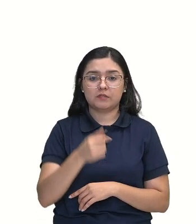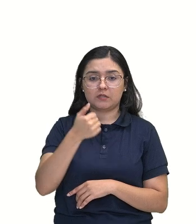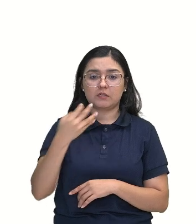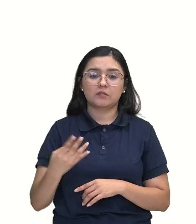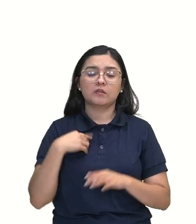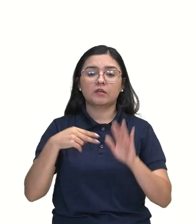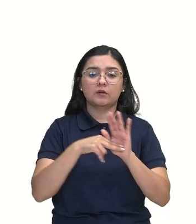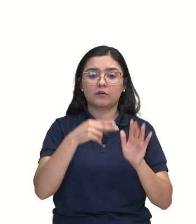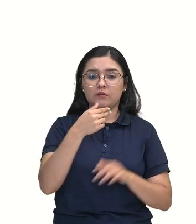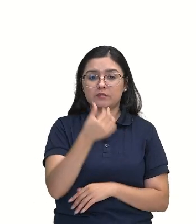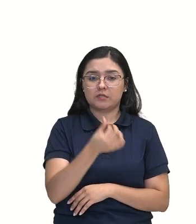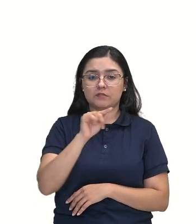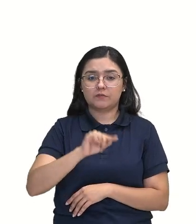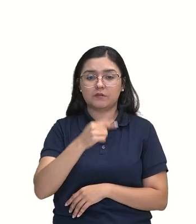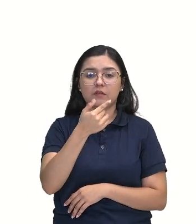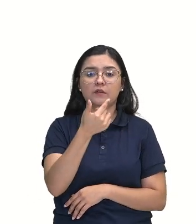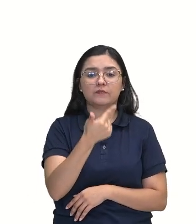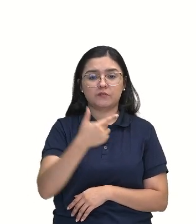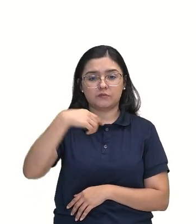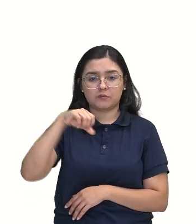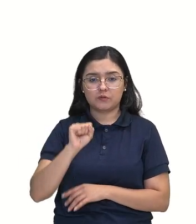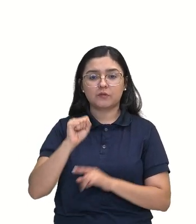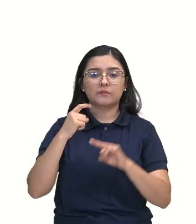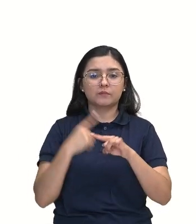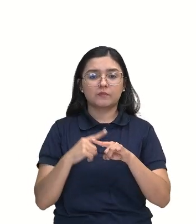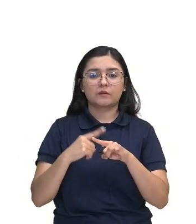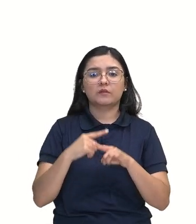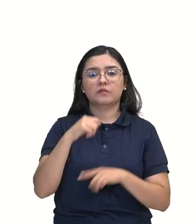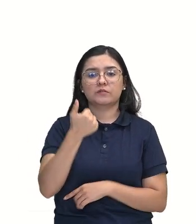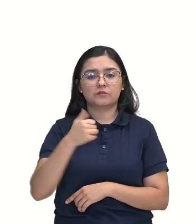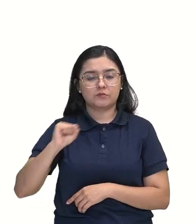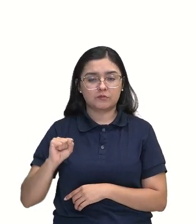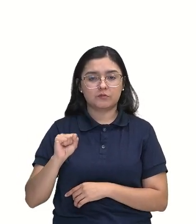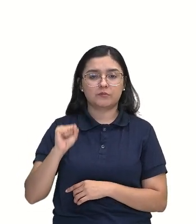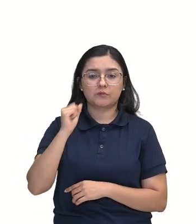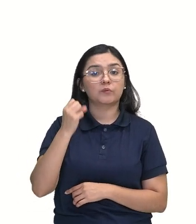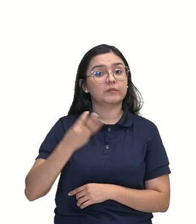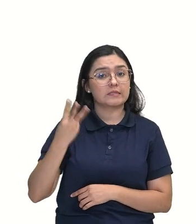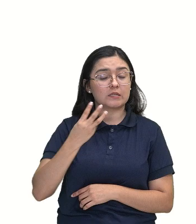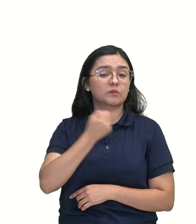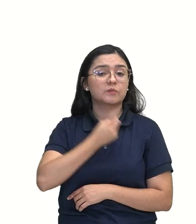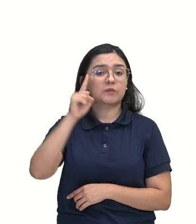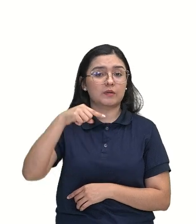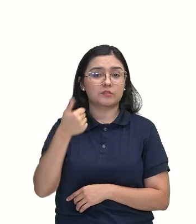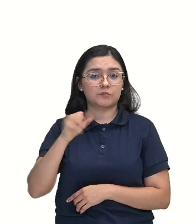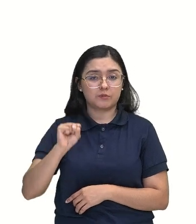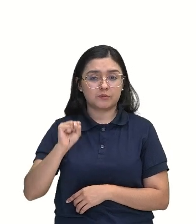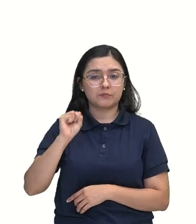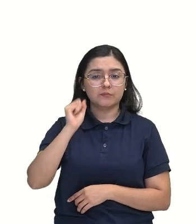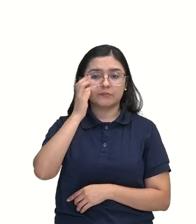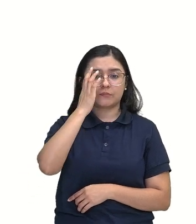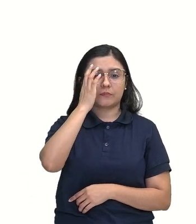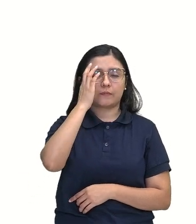igual a 6,28, e desse produto calcular com o terceiro fator, que é igual a 18, tá